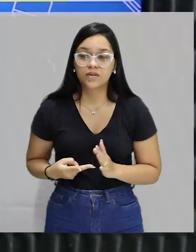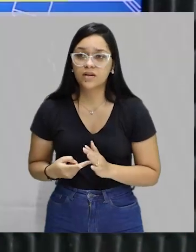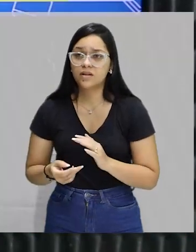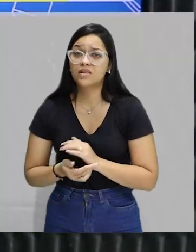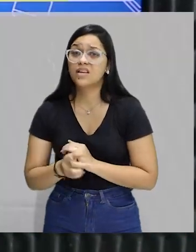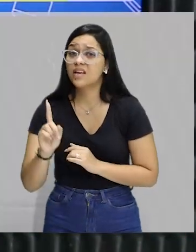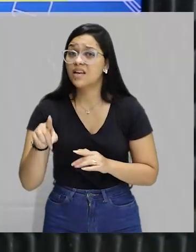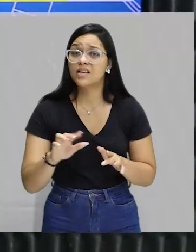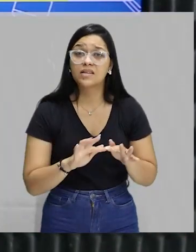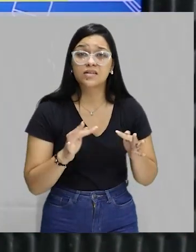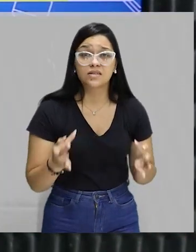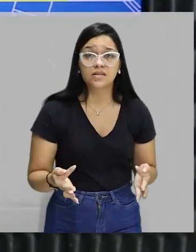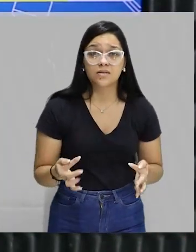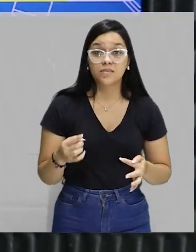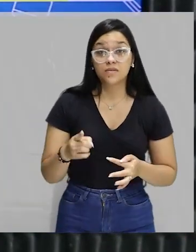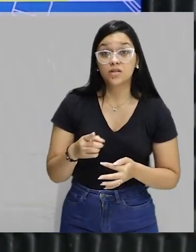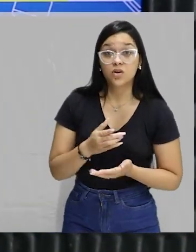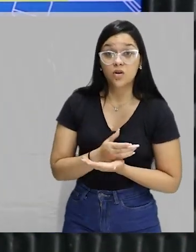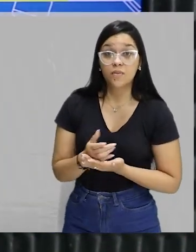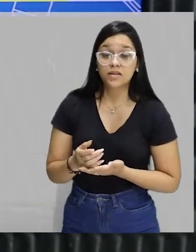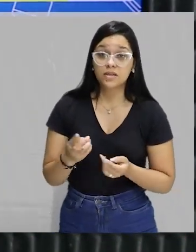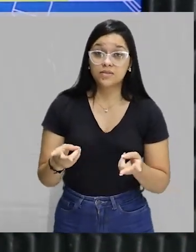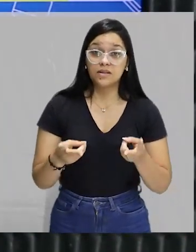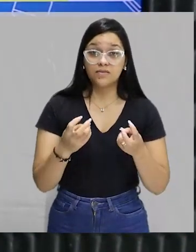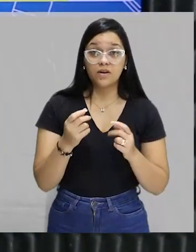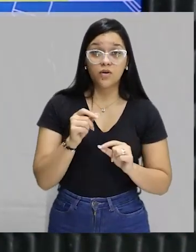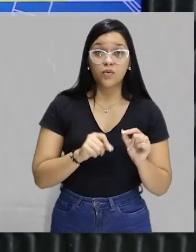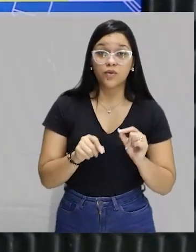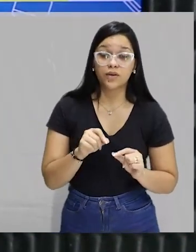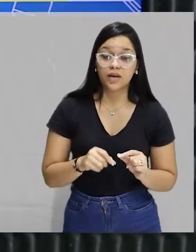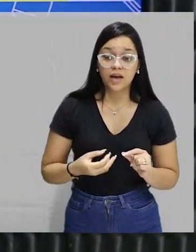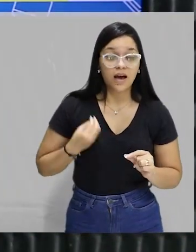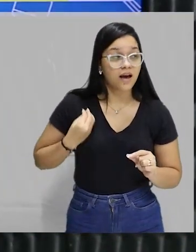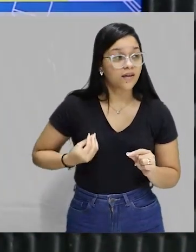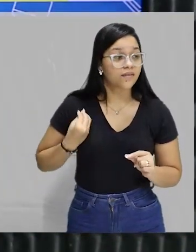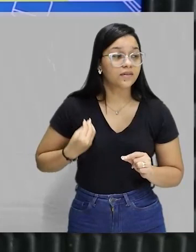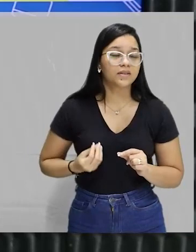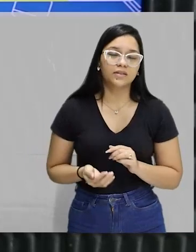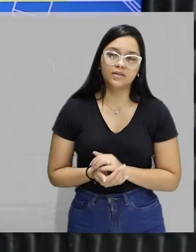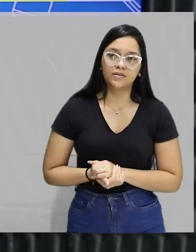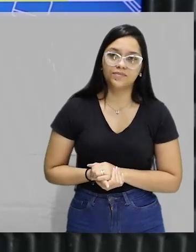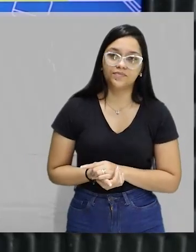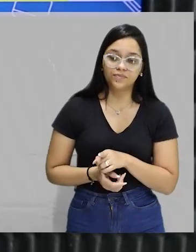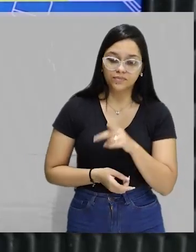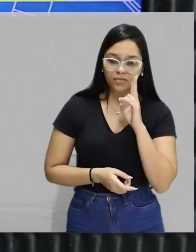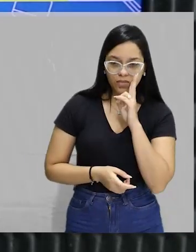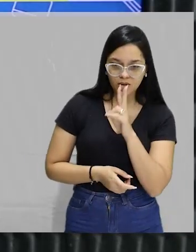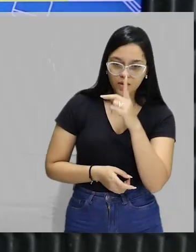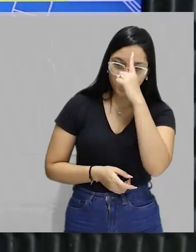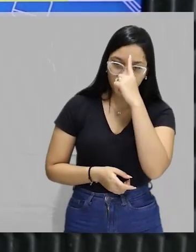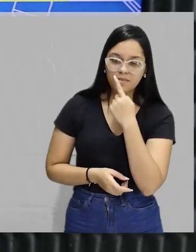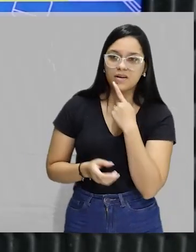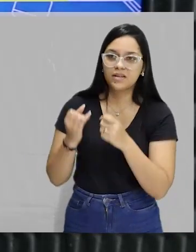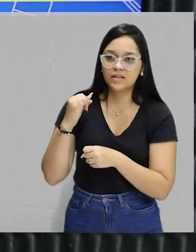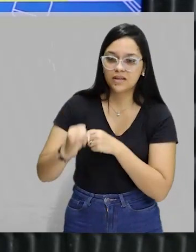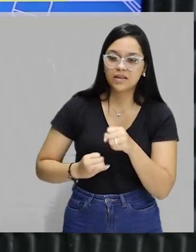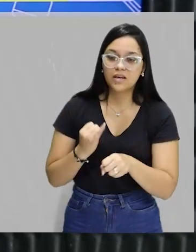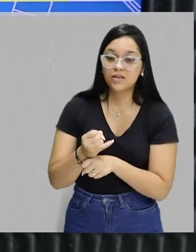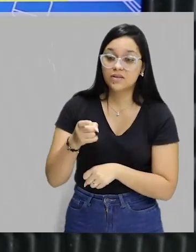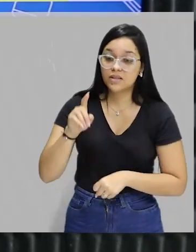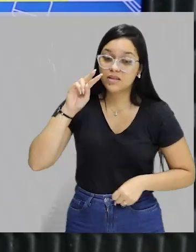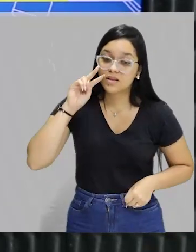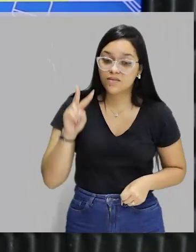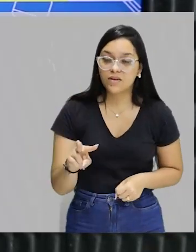Isso é muito simples. Quando você começa a observar, por exemplo, inclusive o cotidiano no meio. Na hora que você olha uma imagem na internet, você está vendo uma